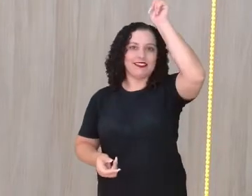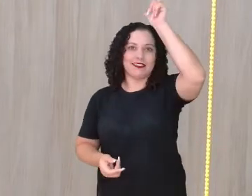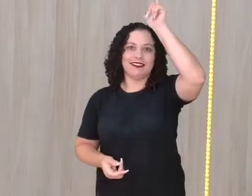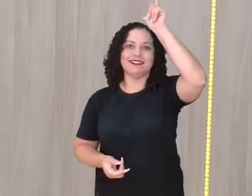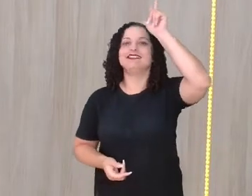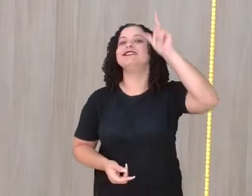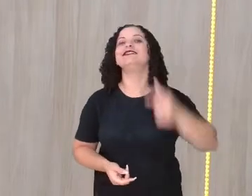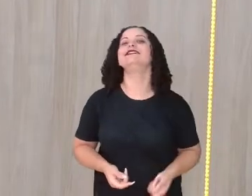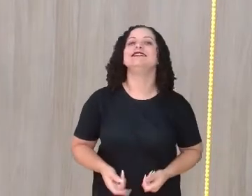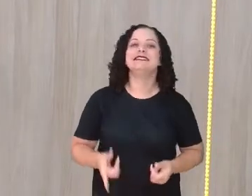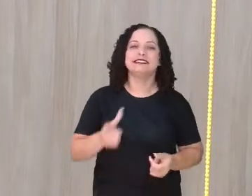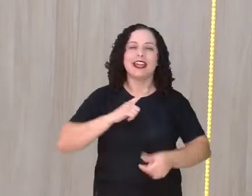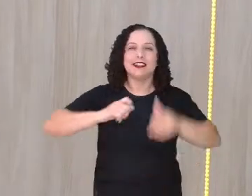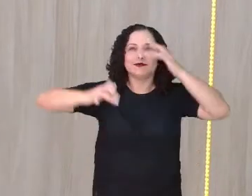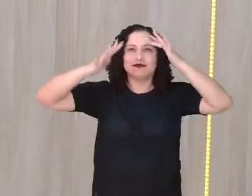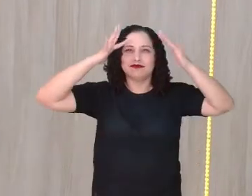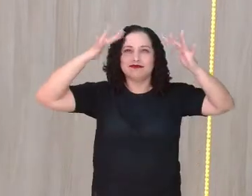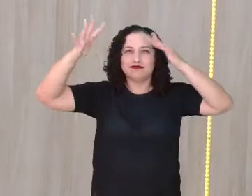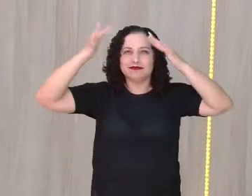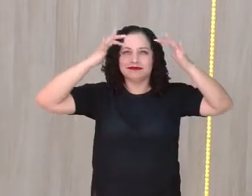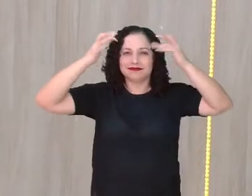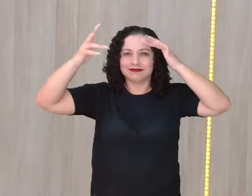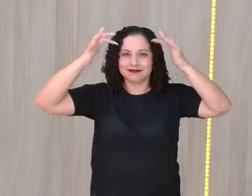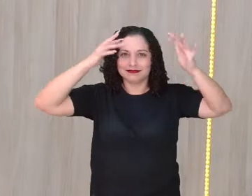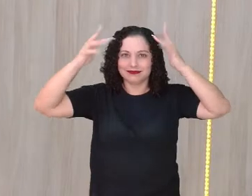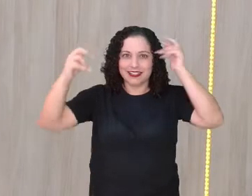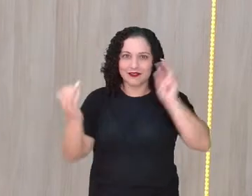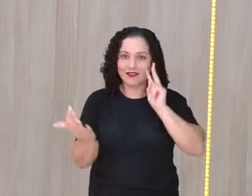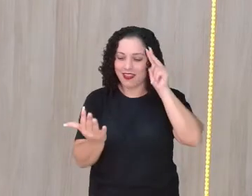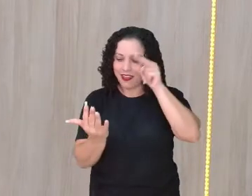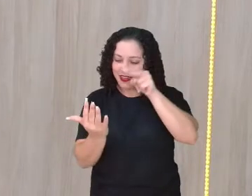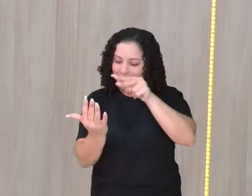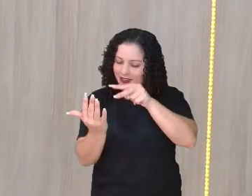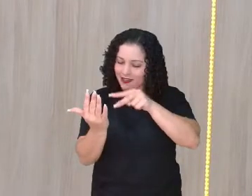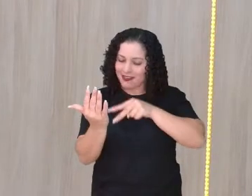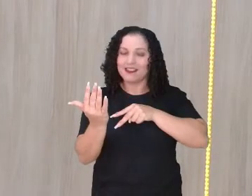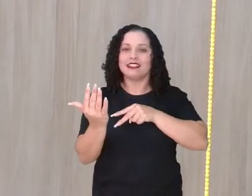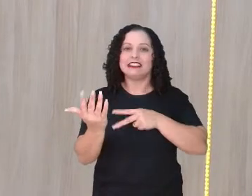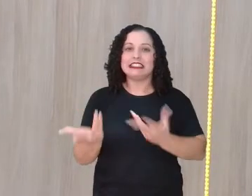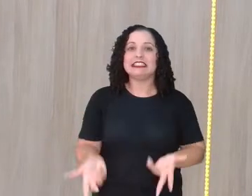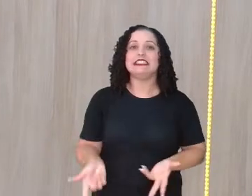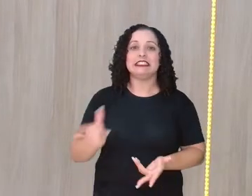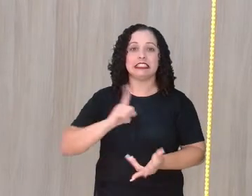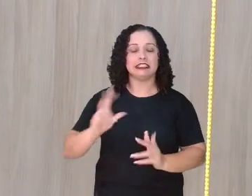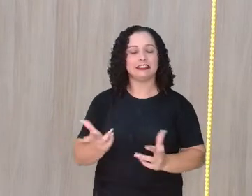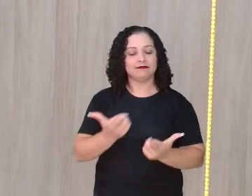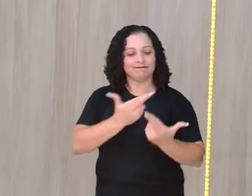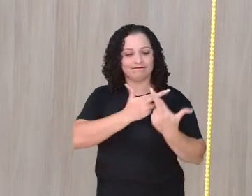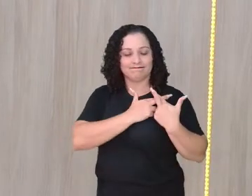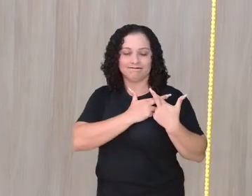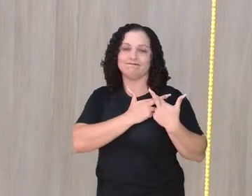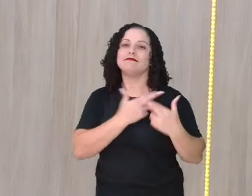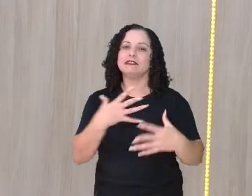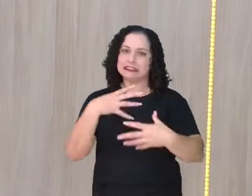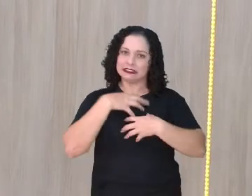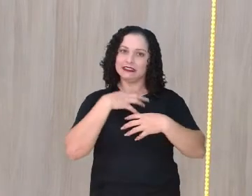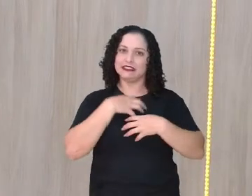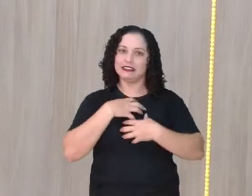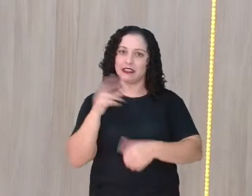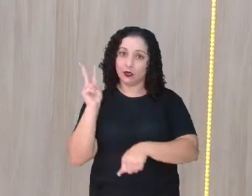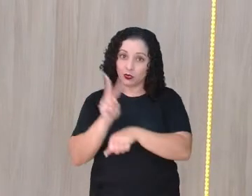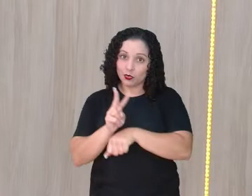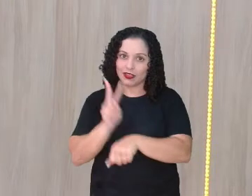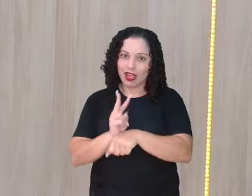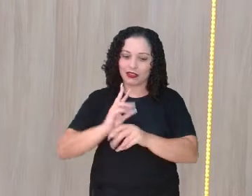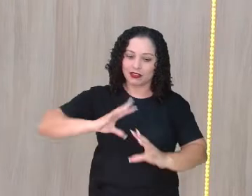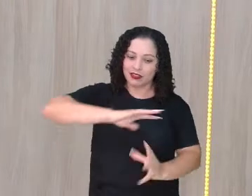é? Viaja para outros lugares através da leitura e começa a se sentir responsável pelo que é